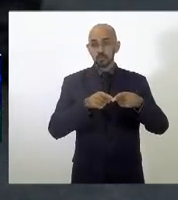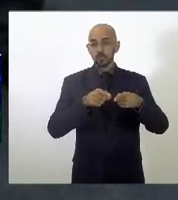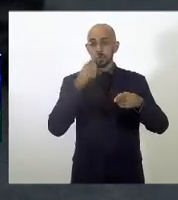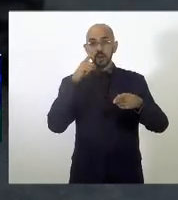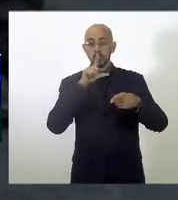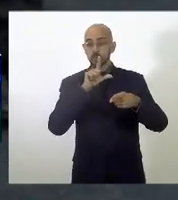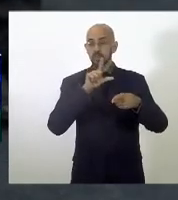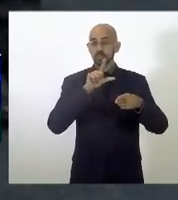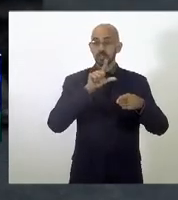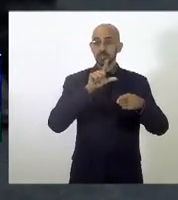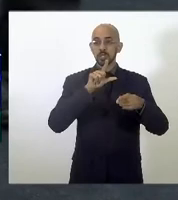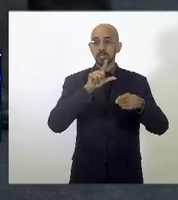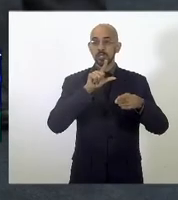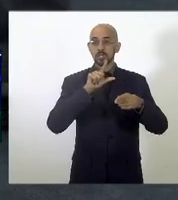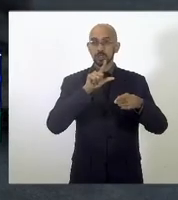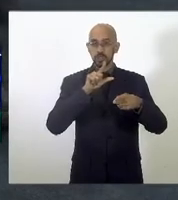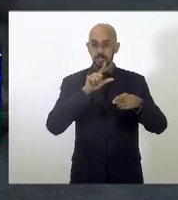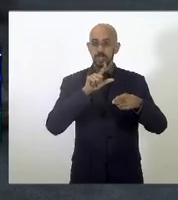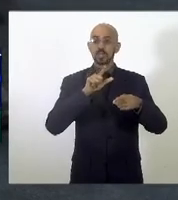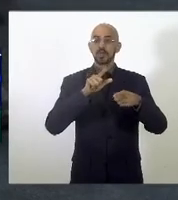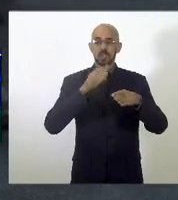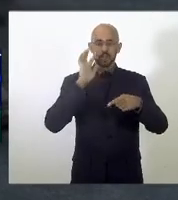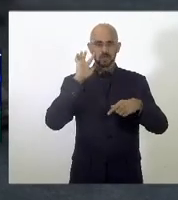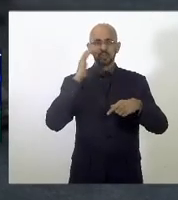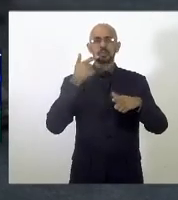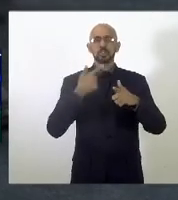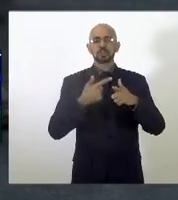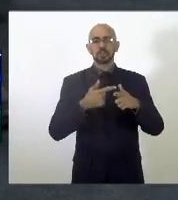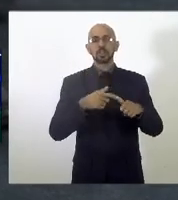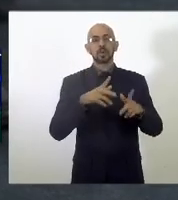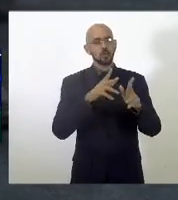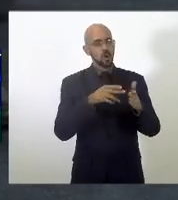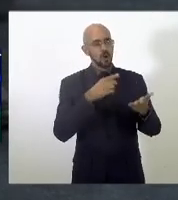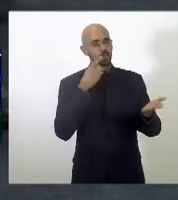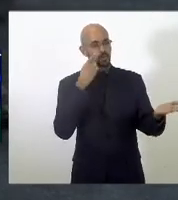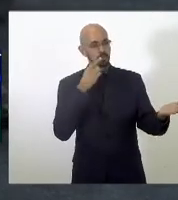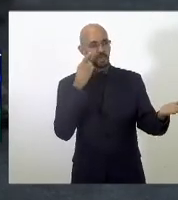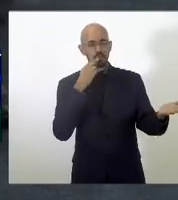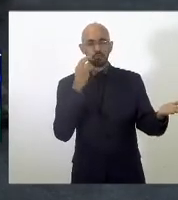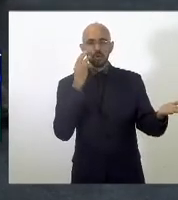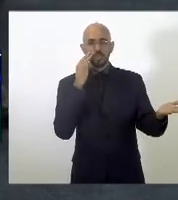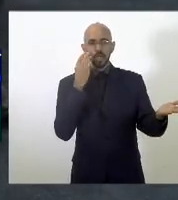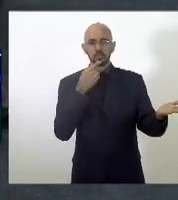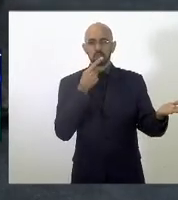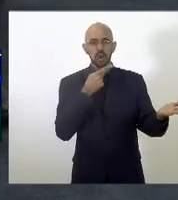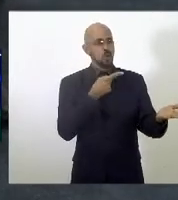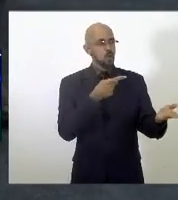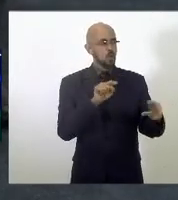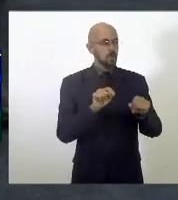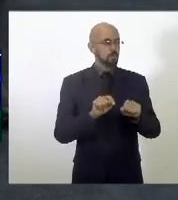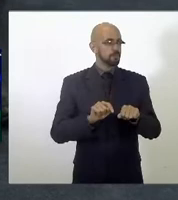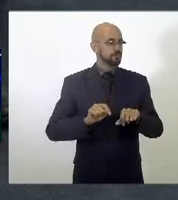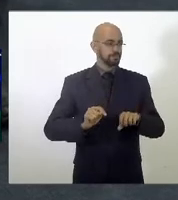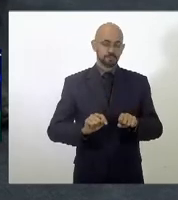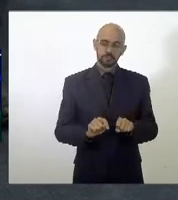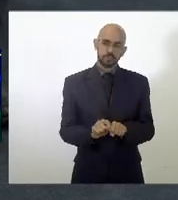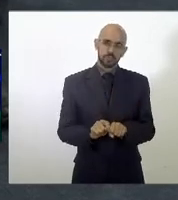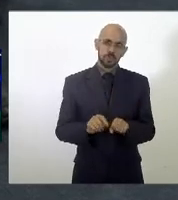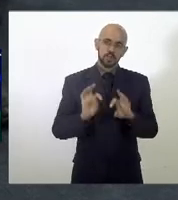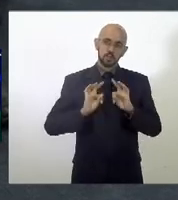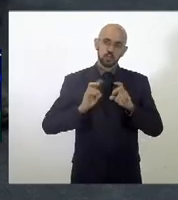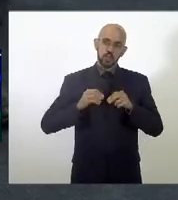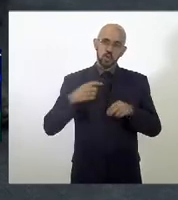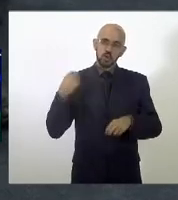questão tão bem abordada pelo deputado Waldeck Carneiro e que todos nós